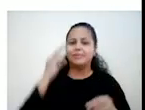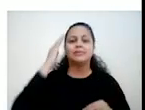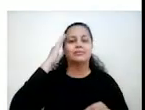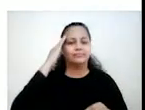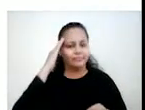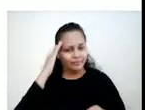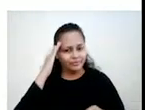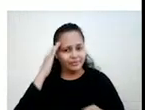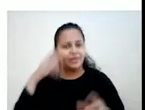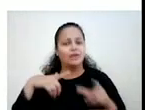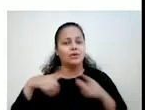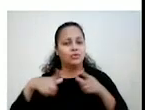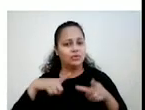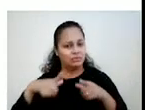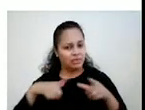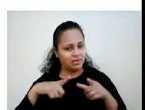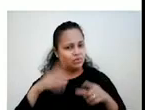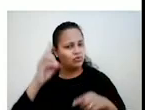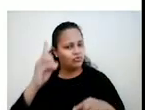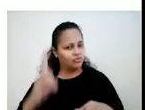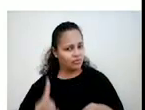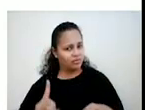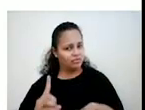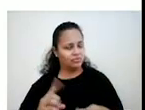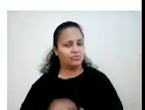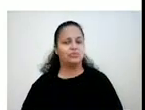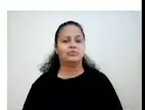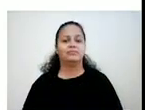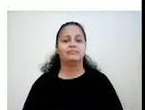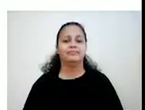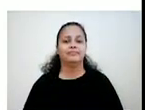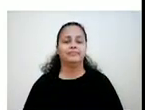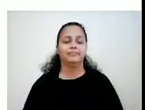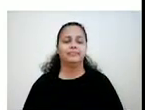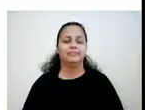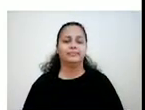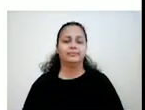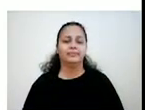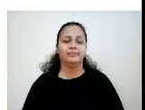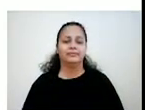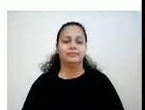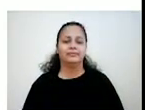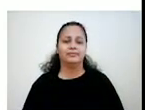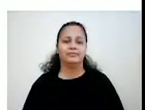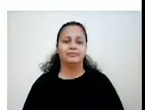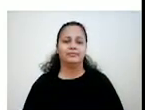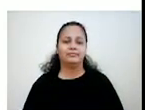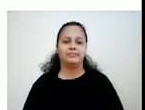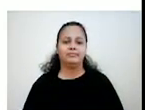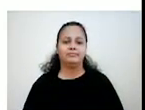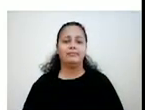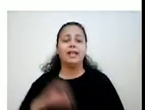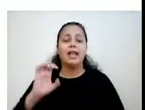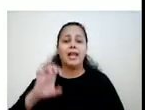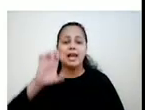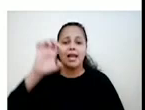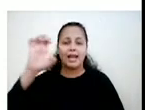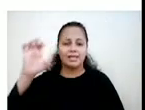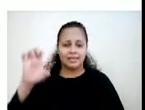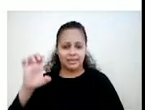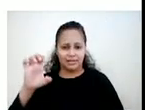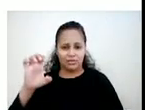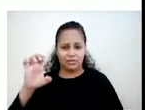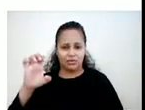as lutas dos trabalhadores por seus direitos. Ok? Bom, mesmo nas